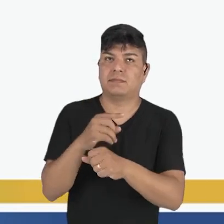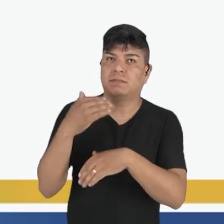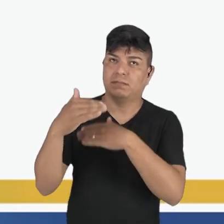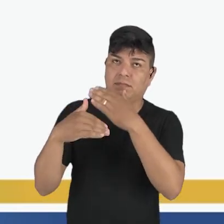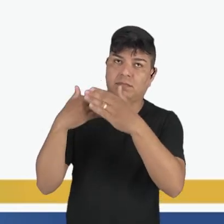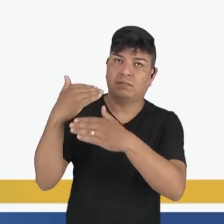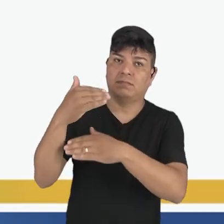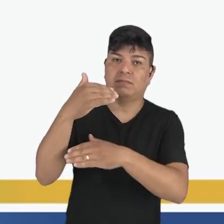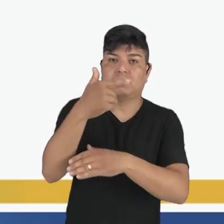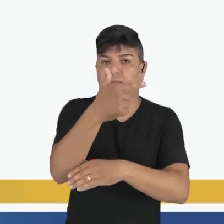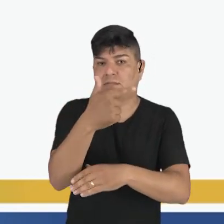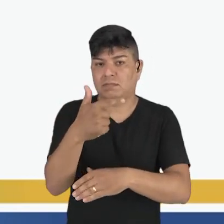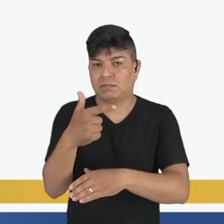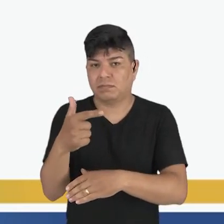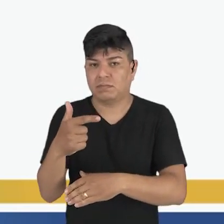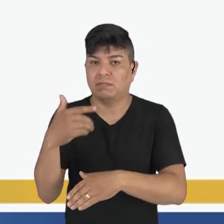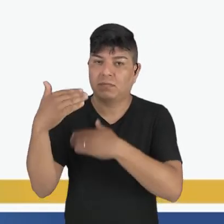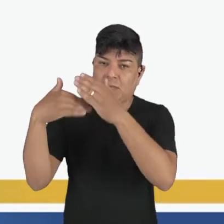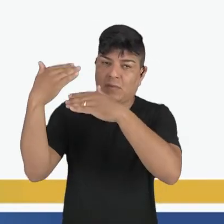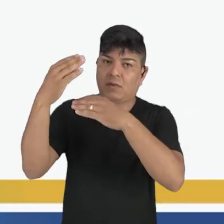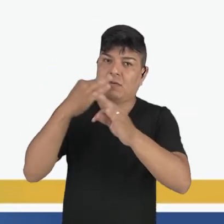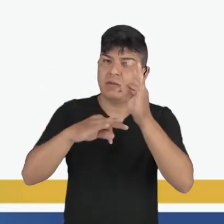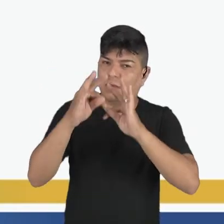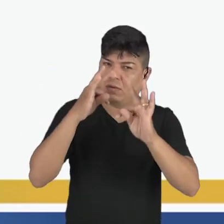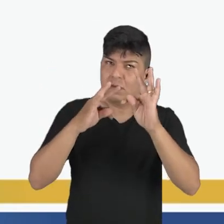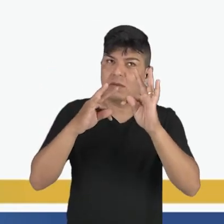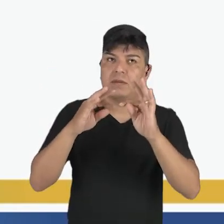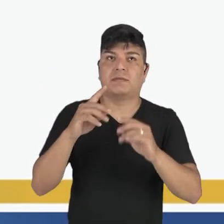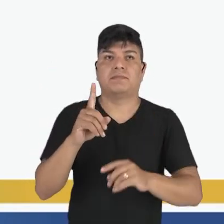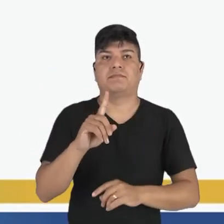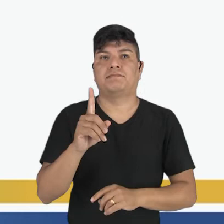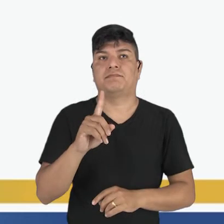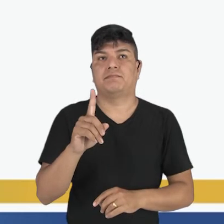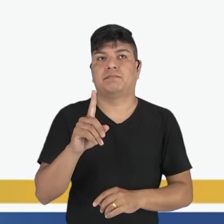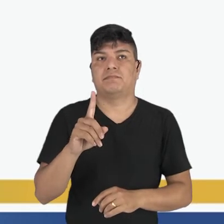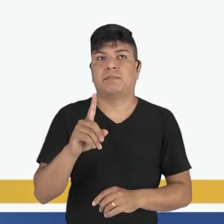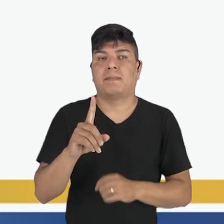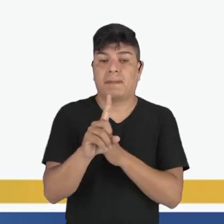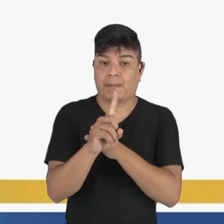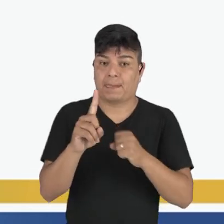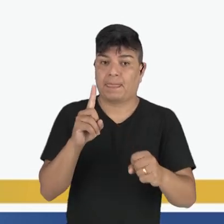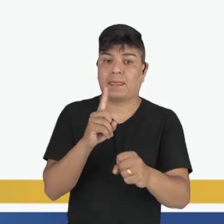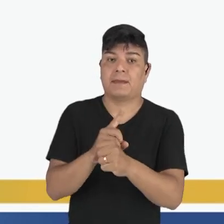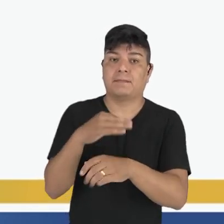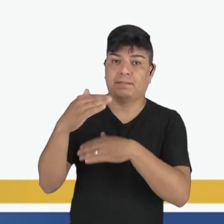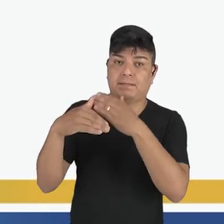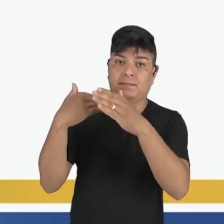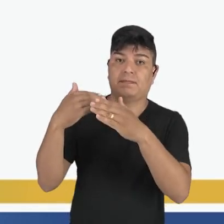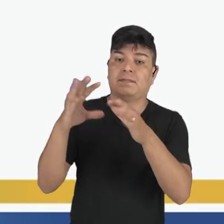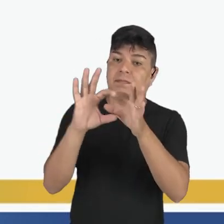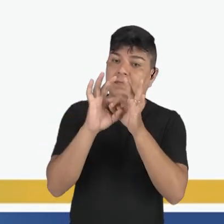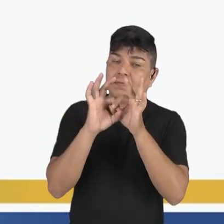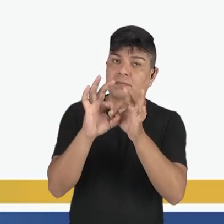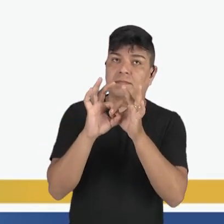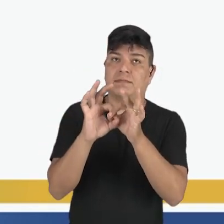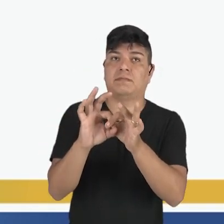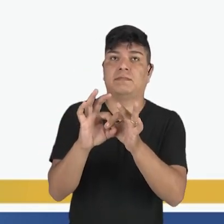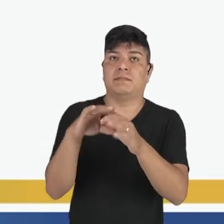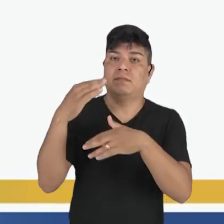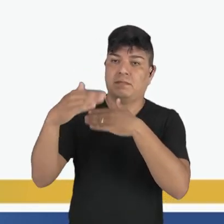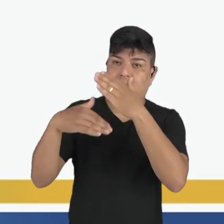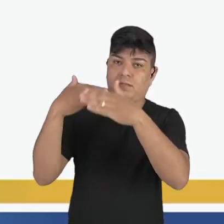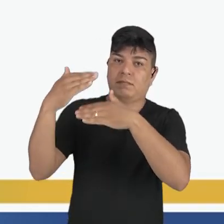progride sem avanços tecnológicos? Essa é fácil, né? Não. O desenvolvimento de uma sociedade está intimamente ligado